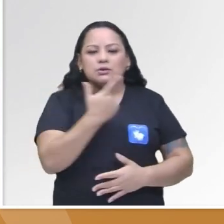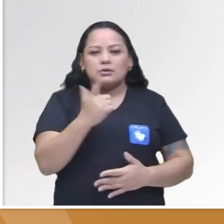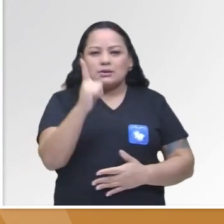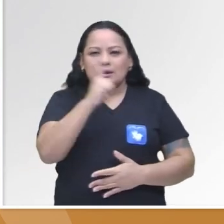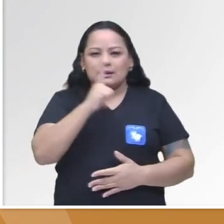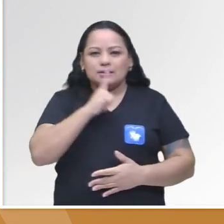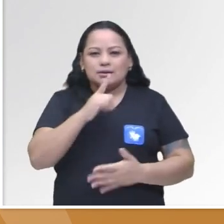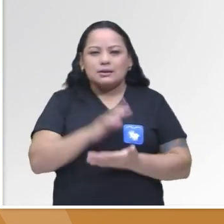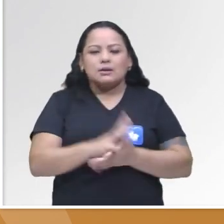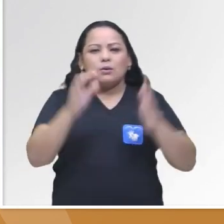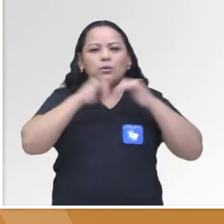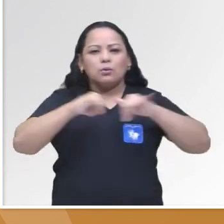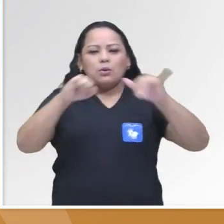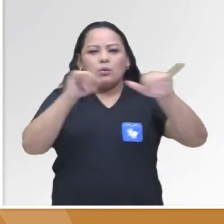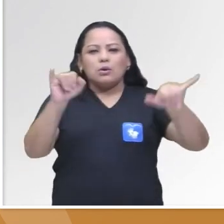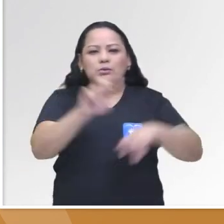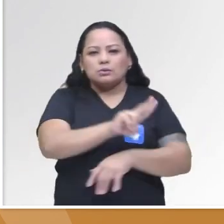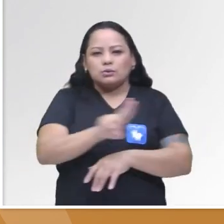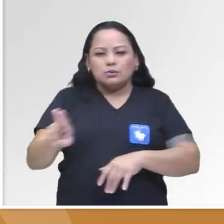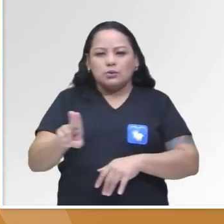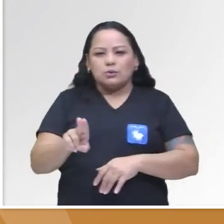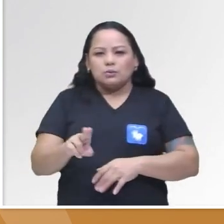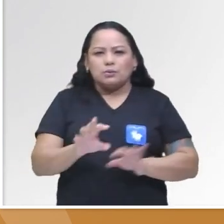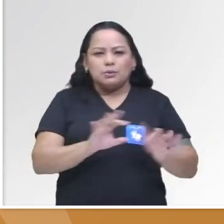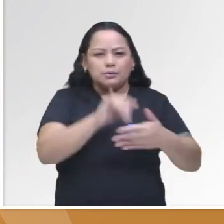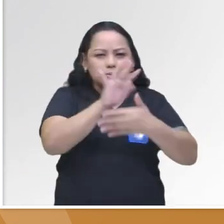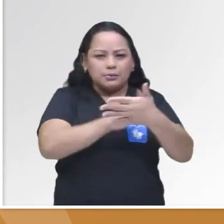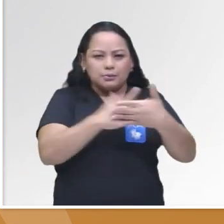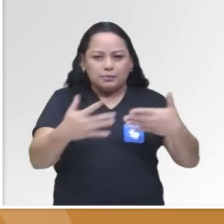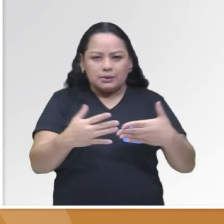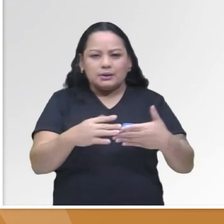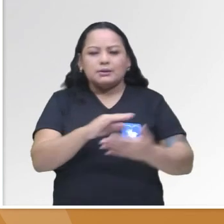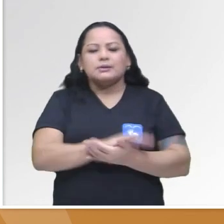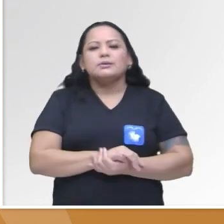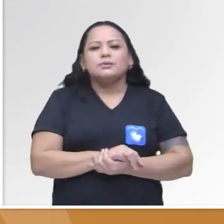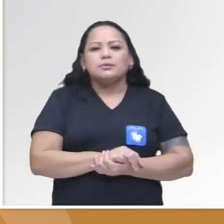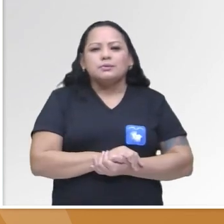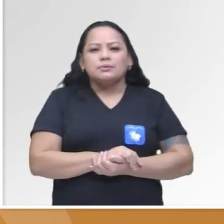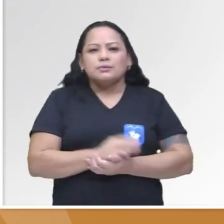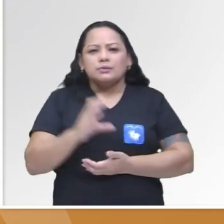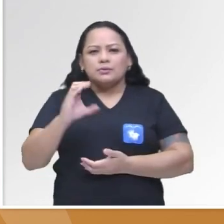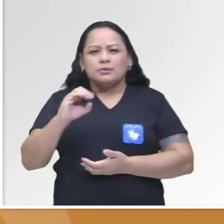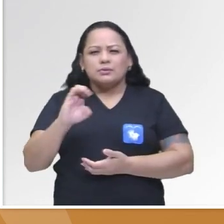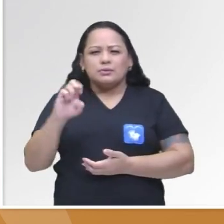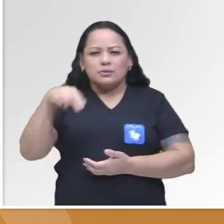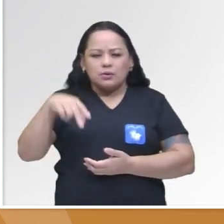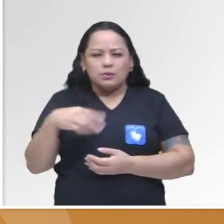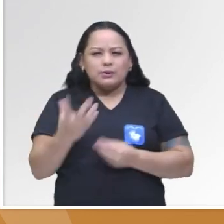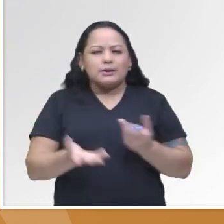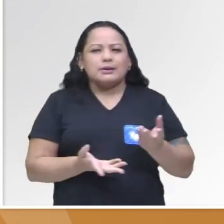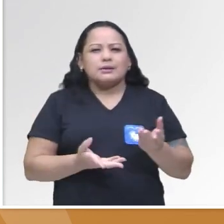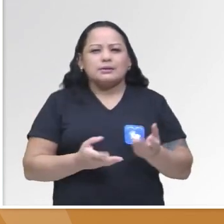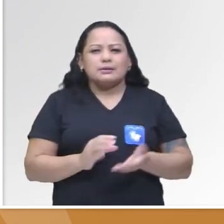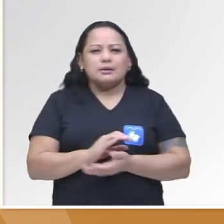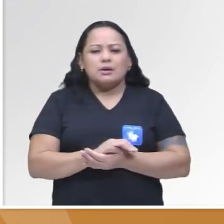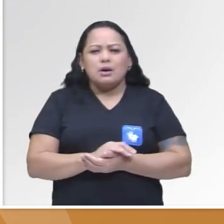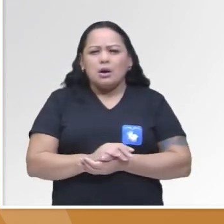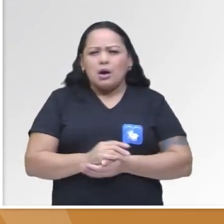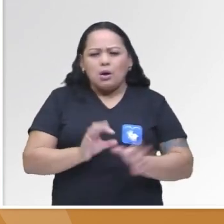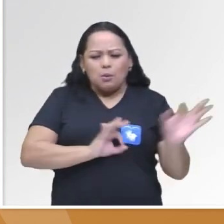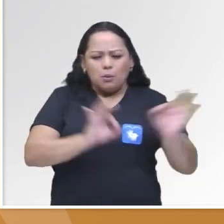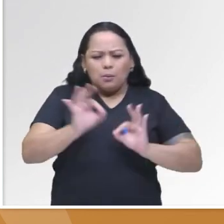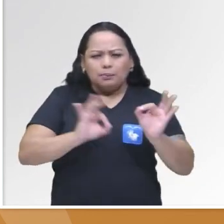então a anunciação do chamado Plano Cohen, de um fabuloso, mirabolante plano comunista